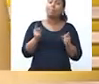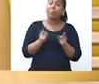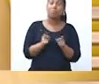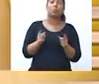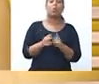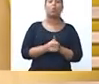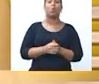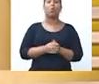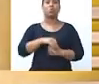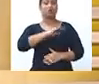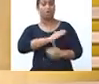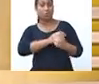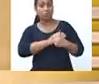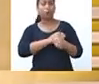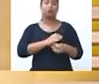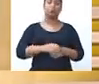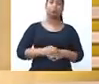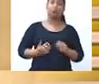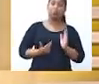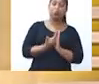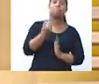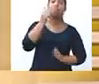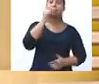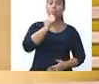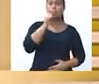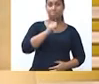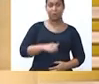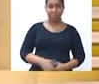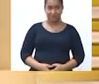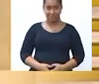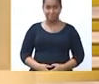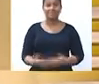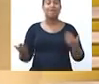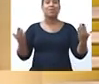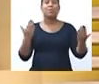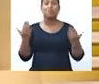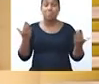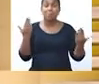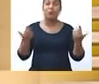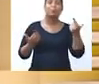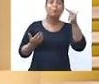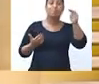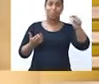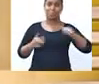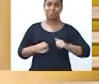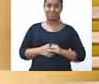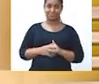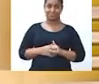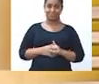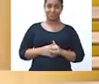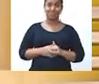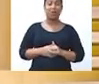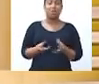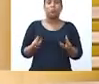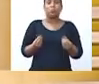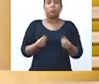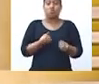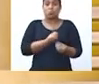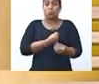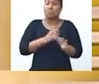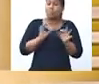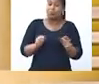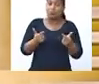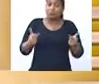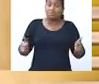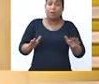exemplo, de cardiologistas, de cirurgiões, mulheres. Né? Em comparação com outras, tá? Não tem esses números exatos, mas a